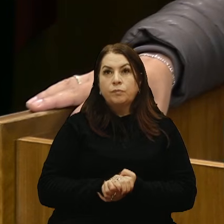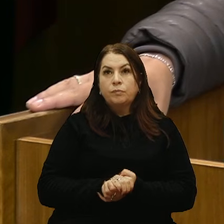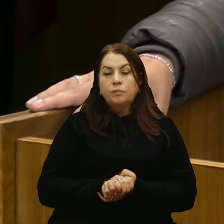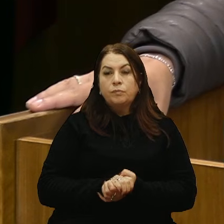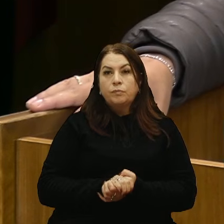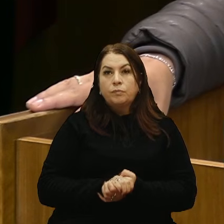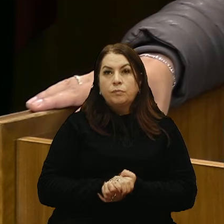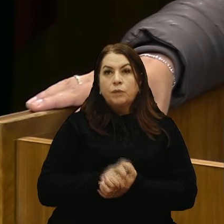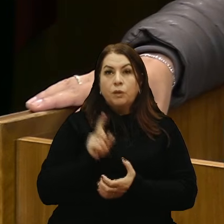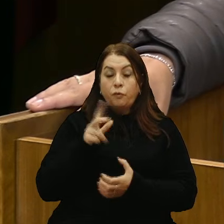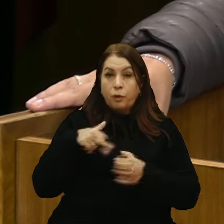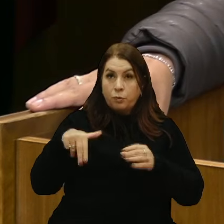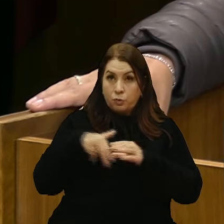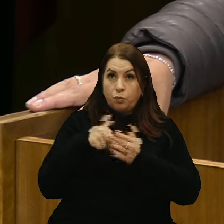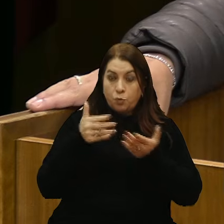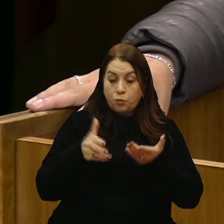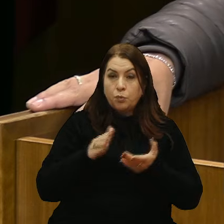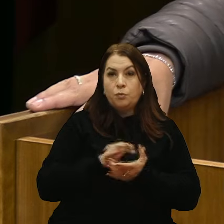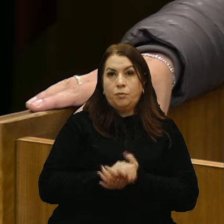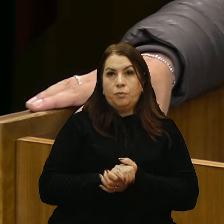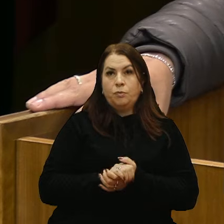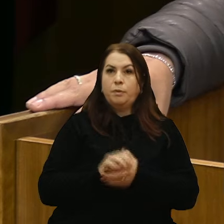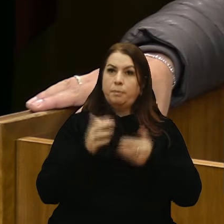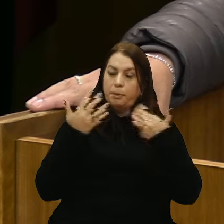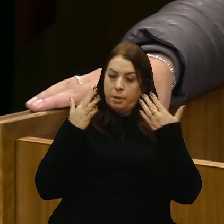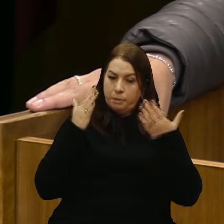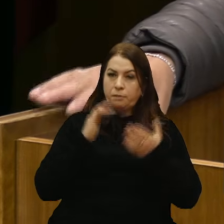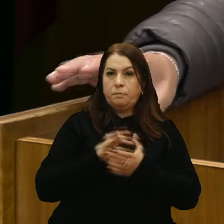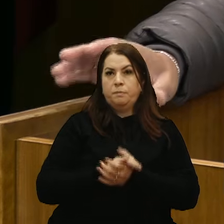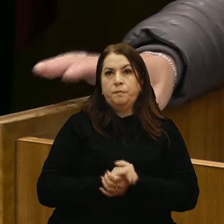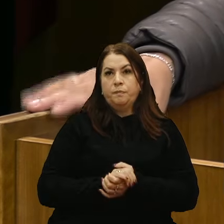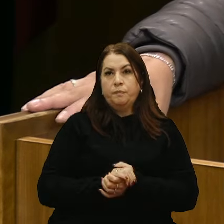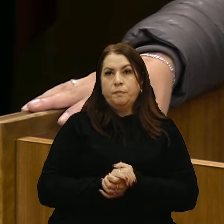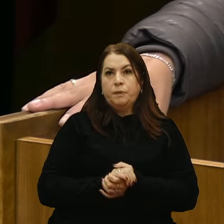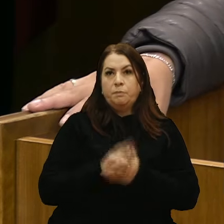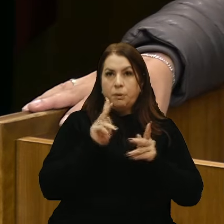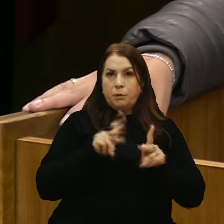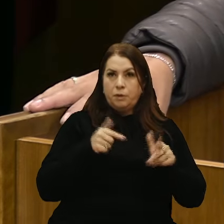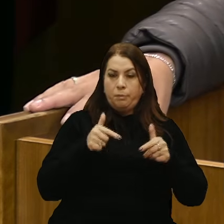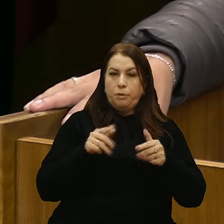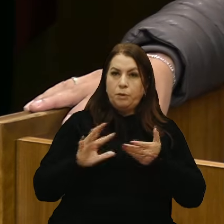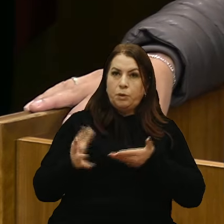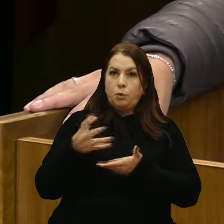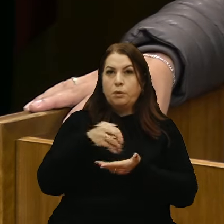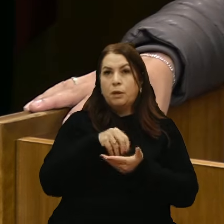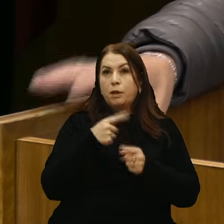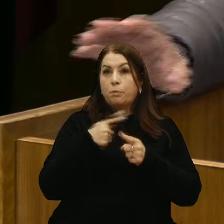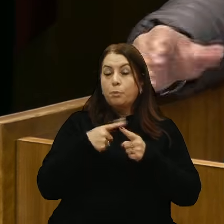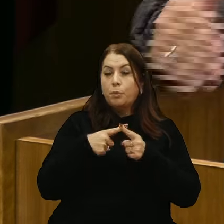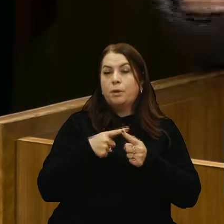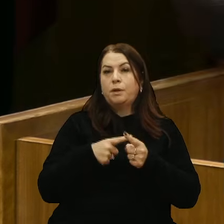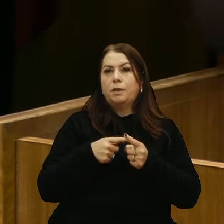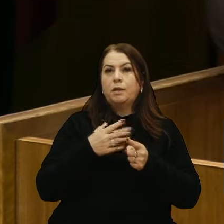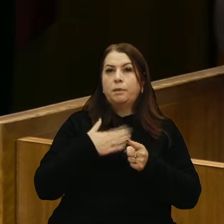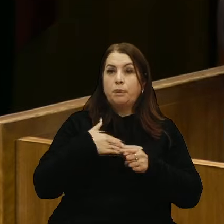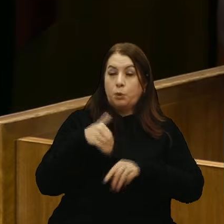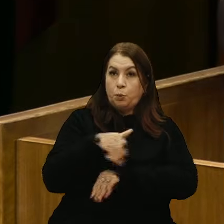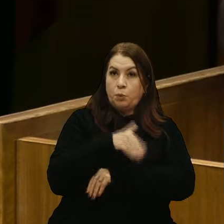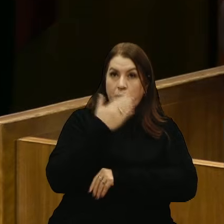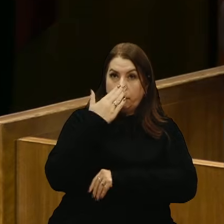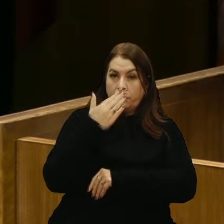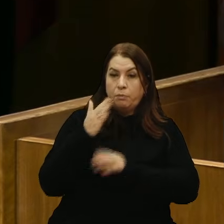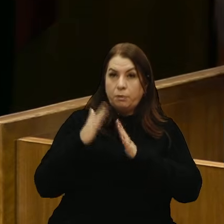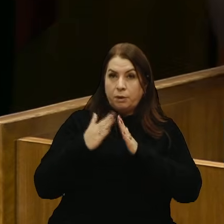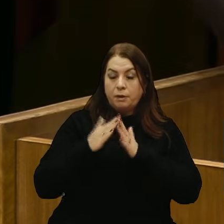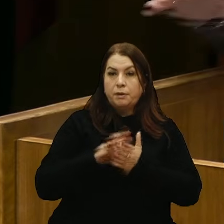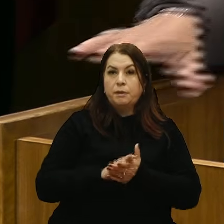eu venho a essa tribuna hoje para parabenizar os trabalhadores da Codeca, porque na minha rua, em frente à minha